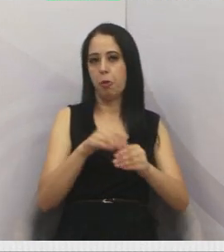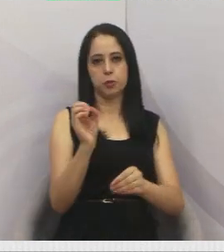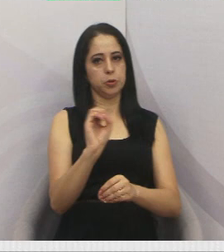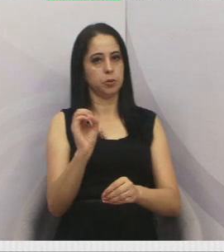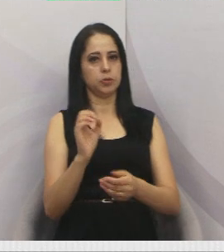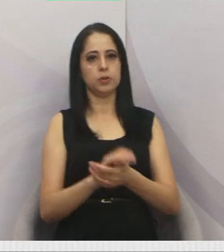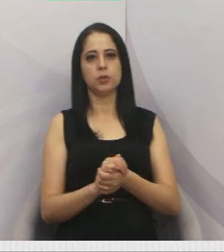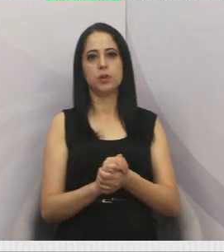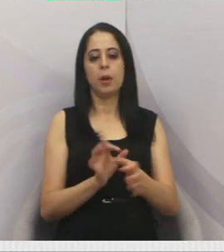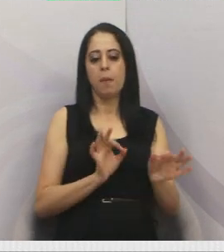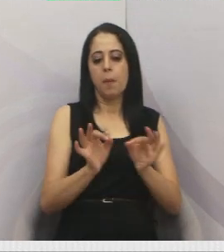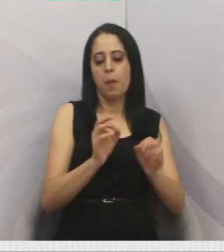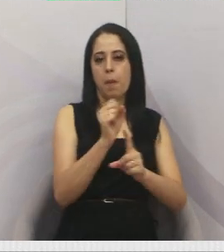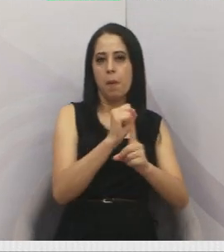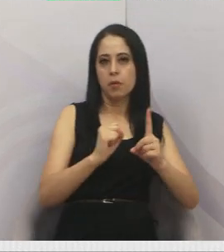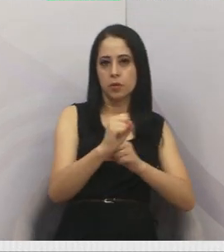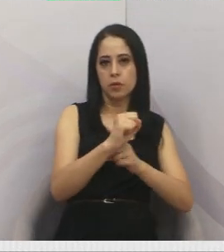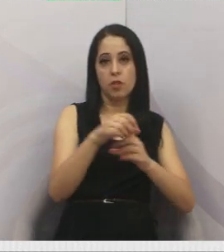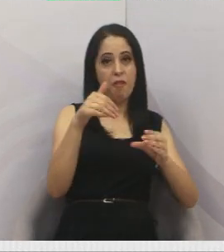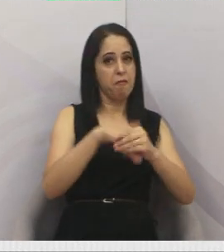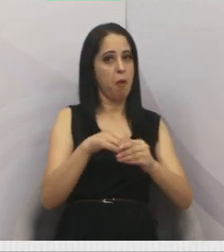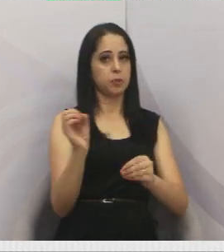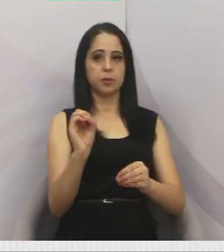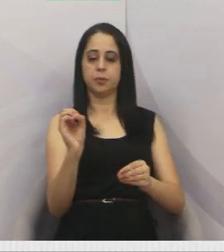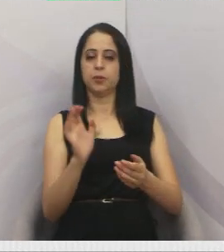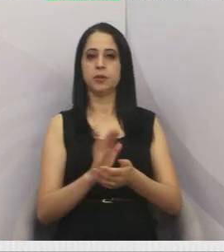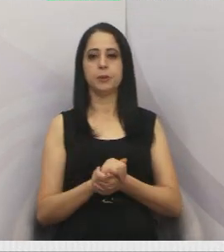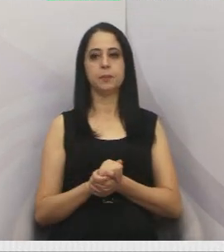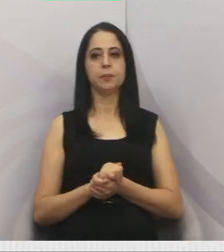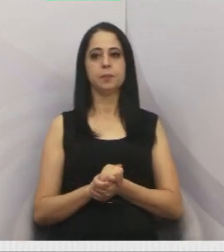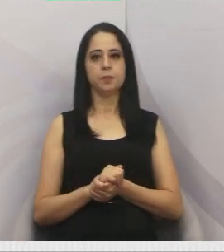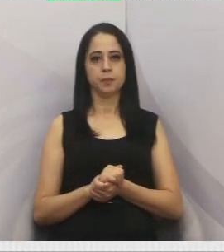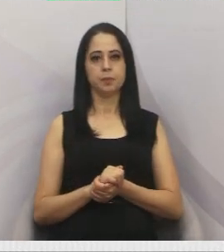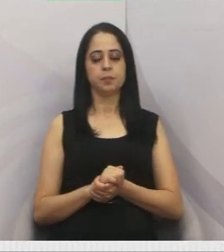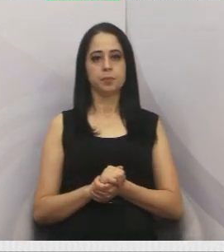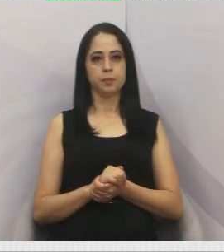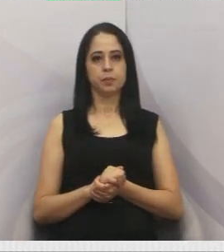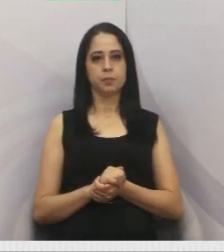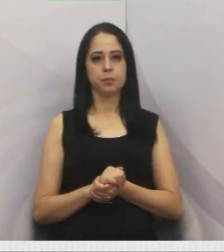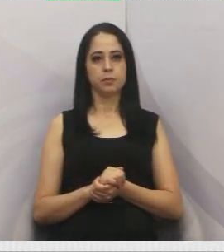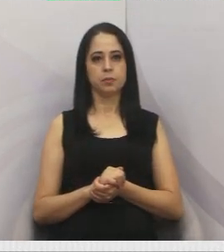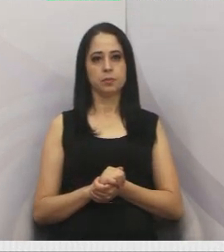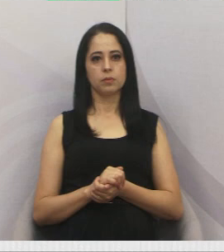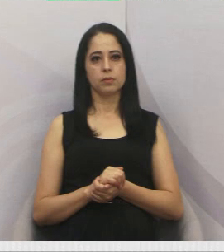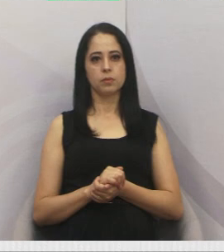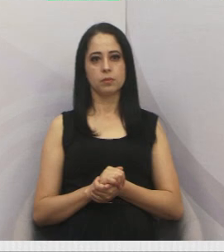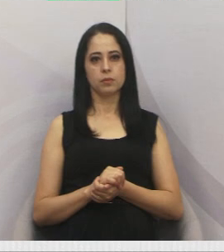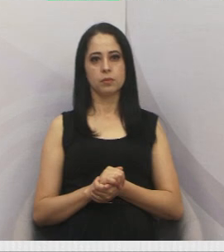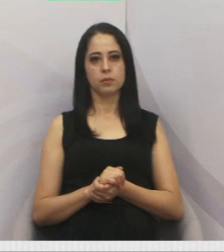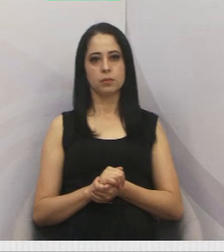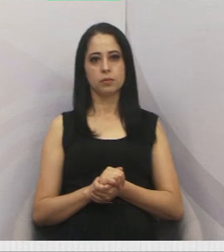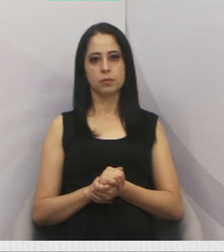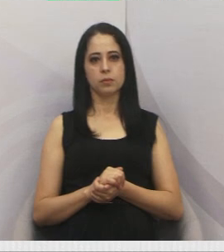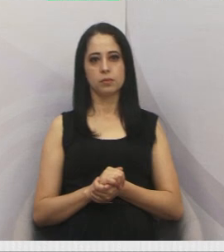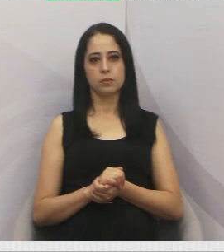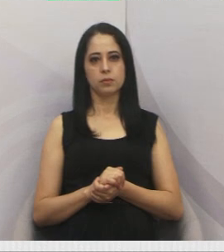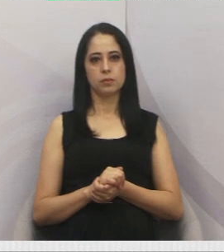Segmento Organização da Sociedade Civil, voto em branco. Próximo voto.